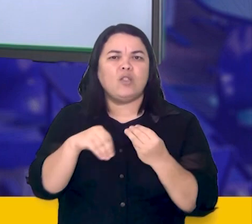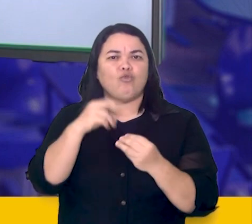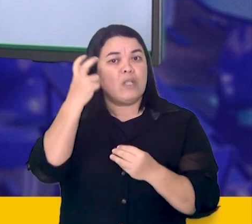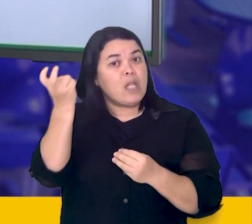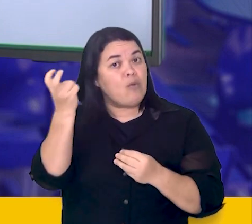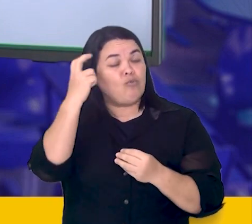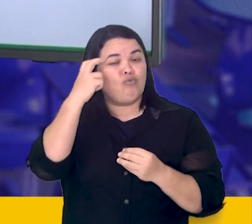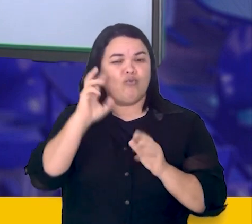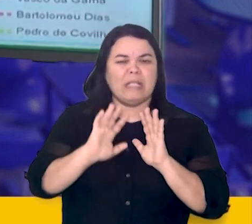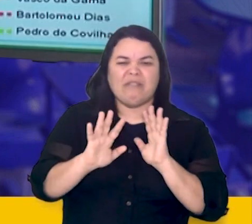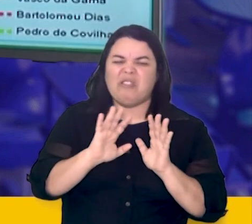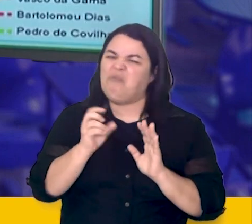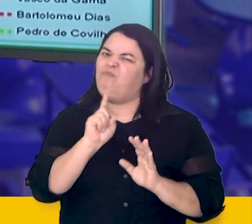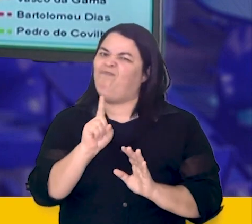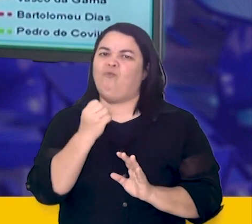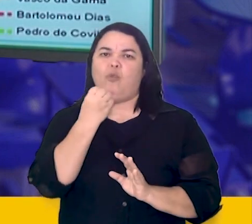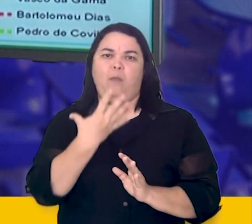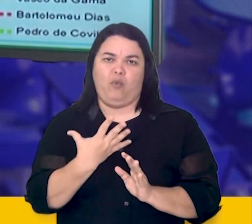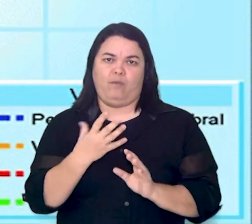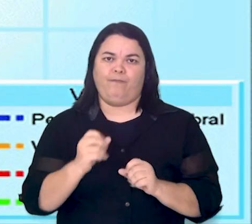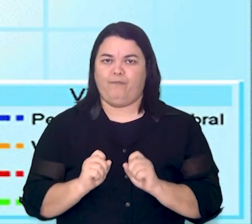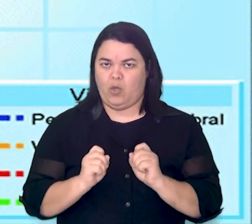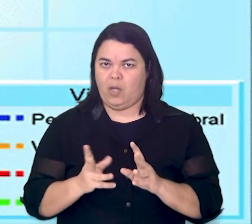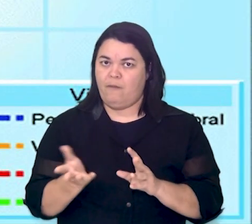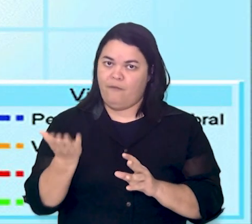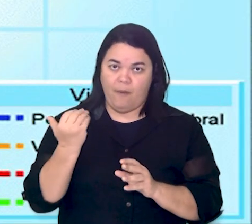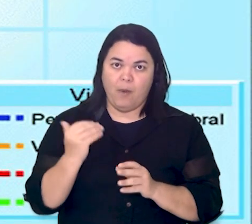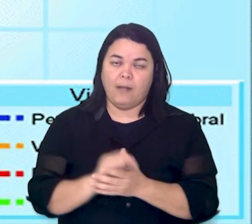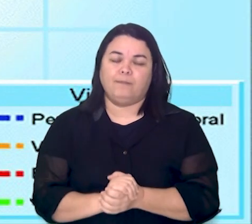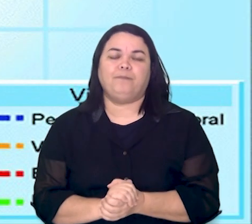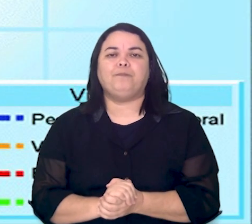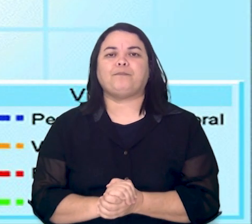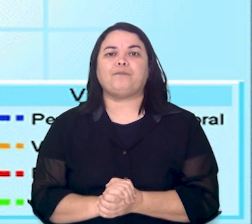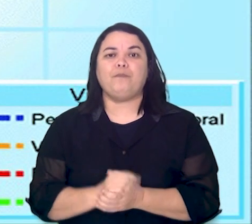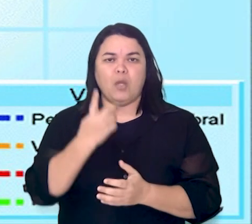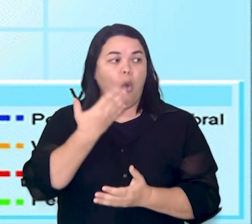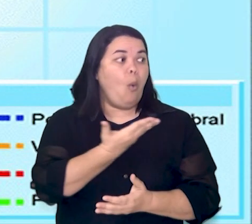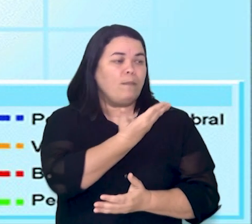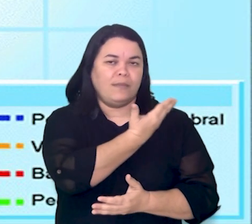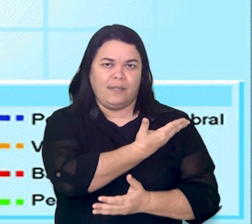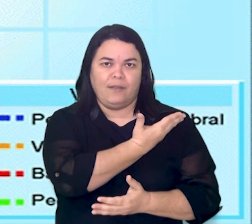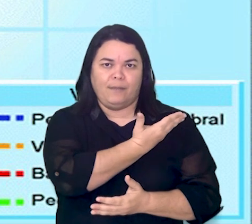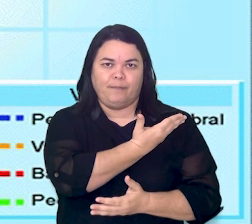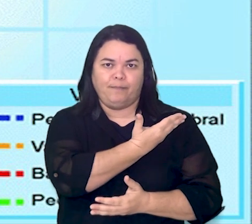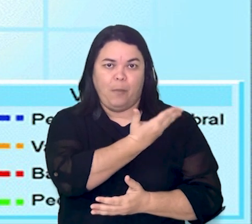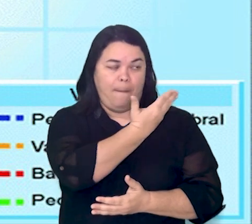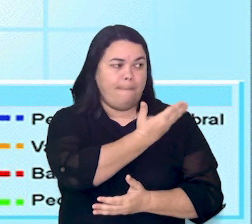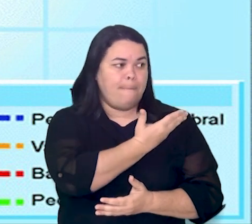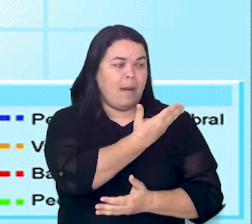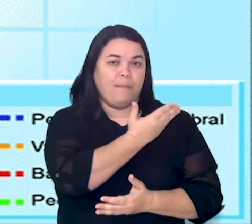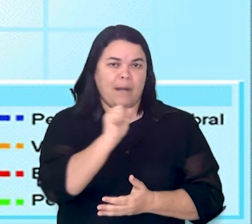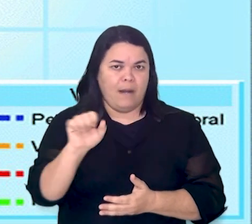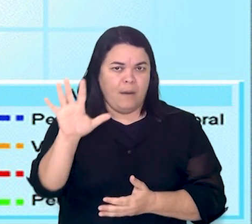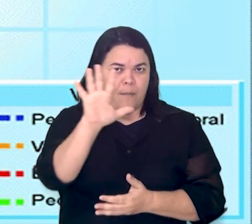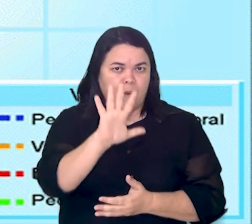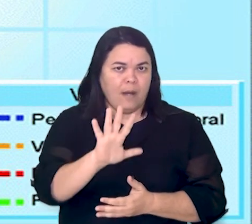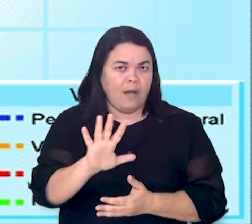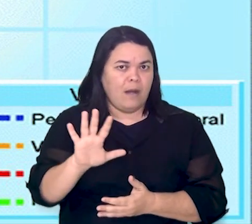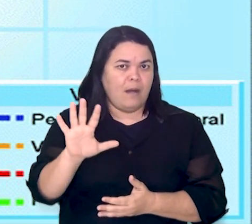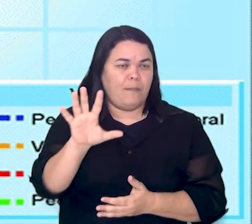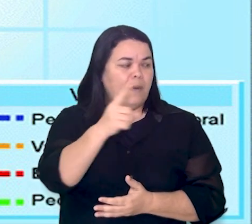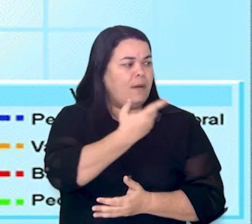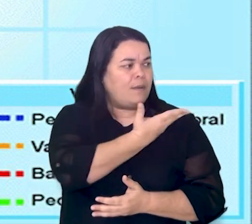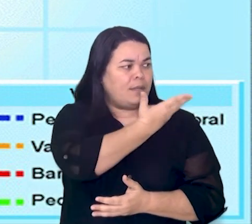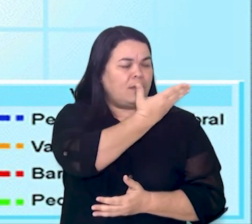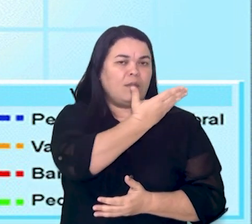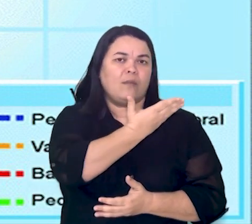todos, ok? Vamos lá? Queria que você observasse aqui esse mapa. Olha, o mapa tenta nos mostrar